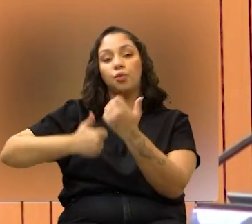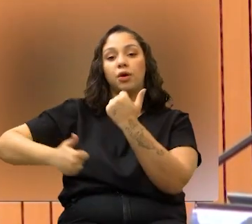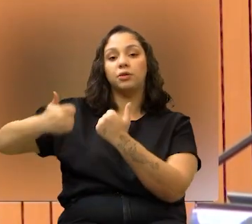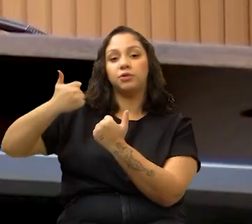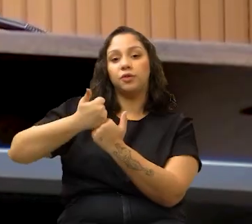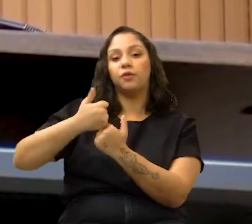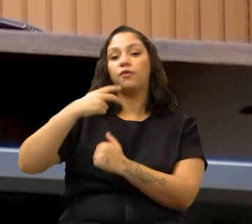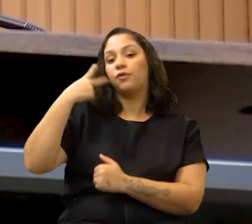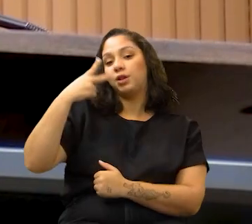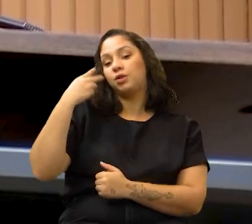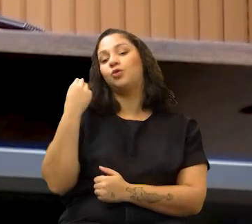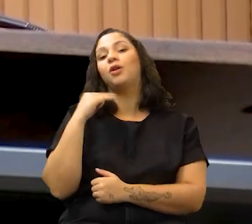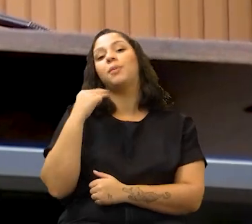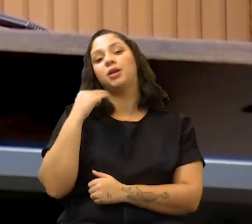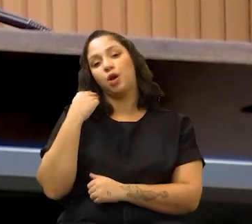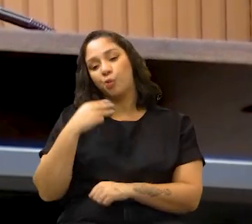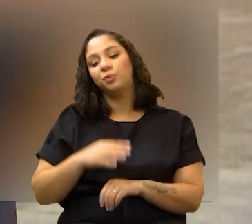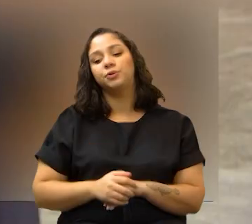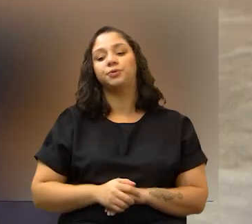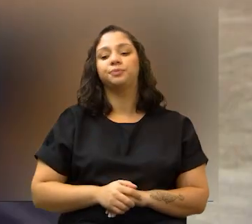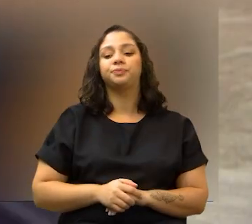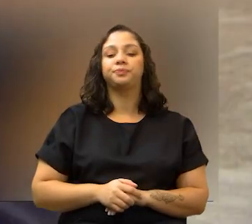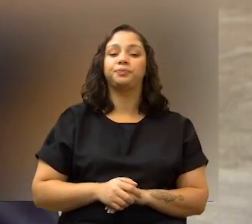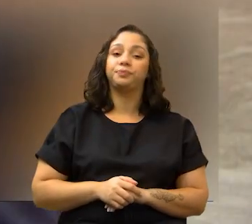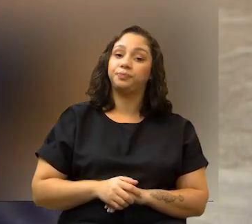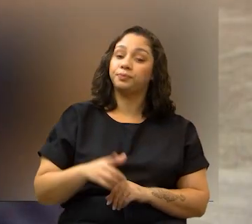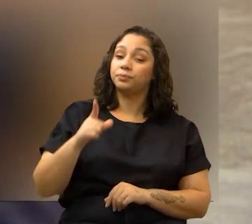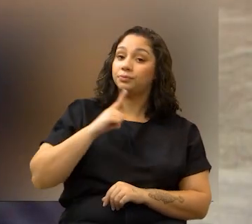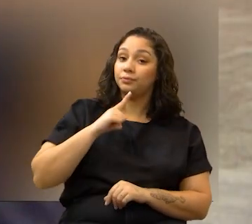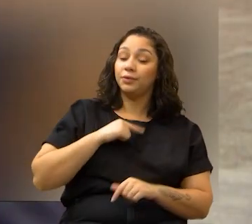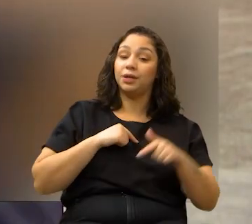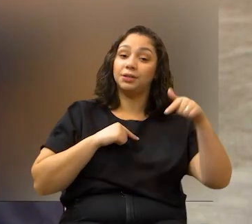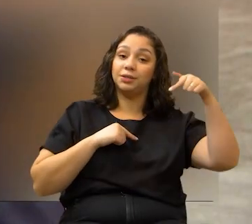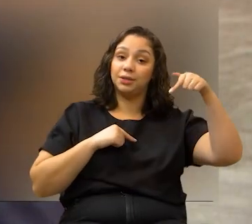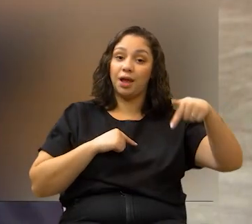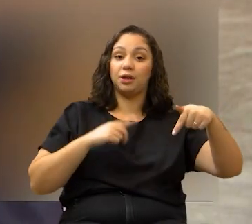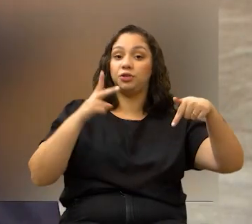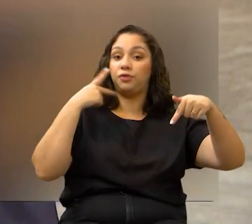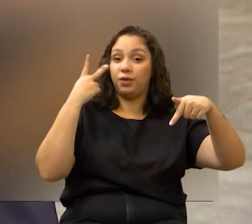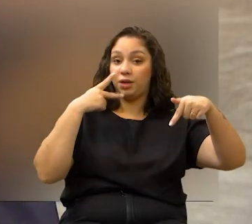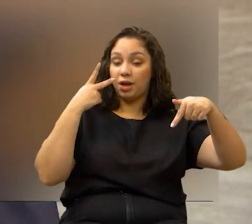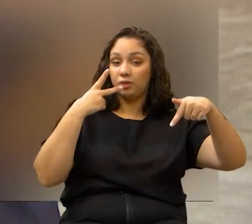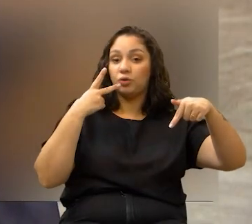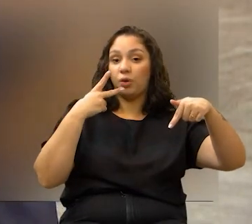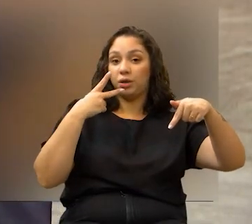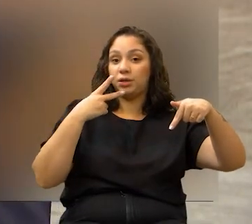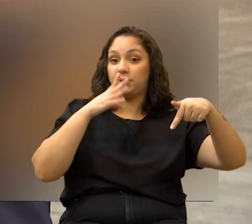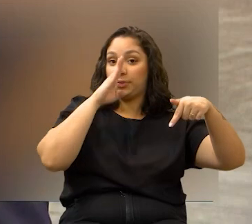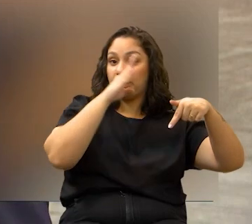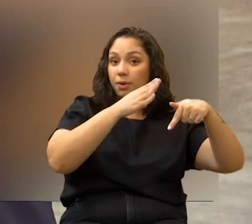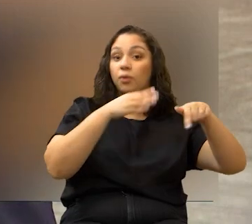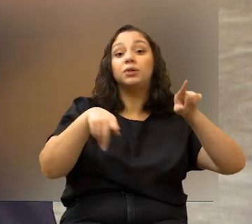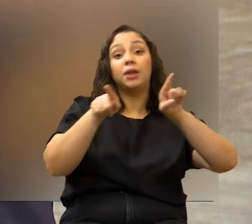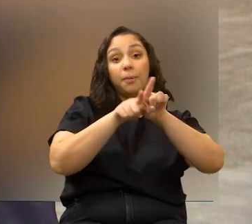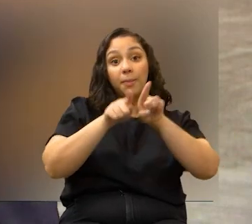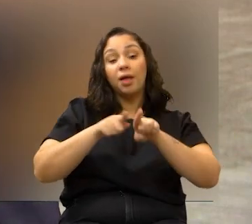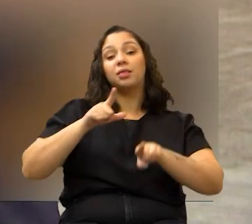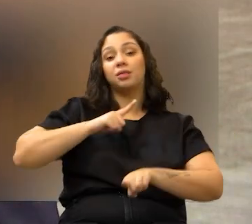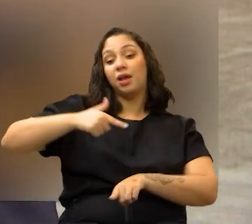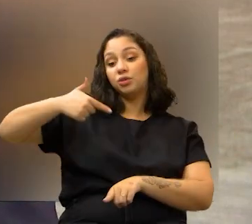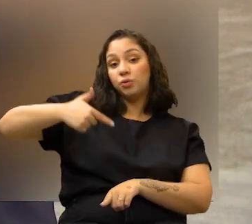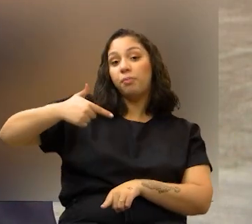do grupo, a vereadora Mariana Conte. Se além de ter 7 vereadores titulares, você tem os seus suplentes.